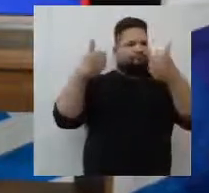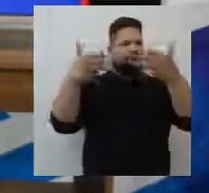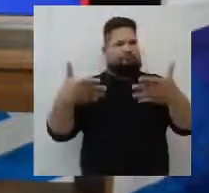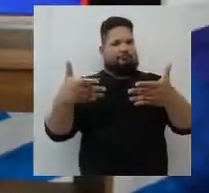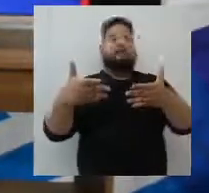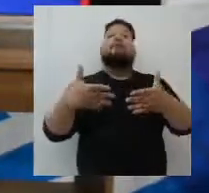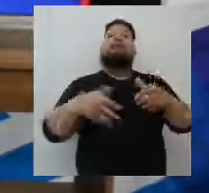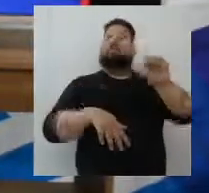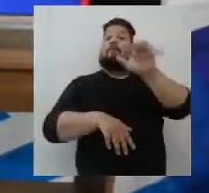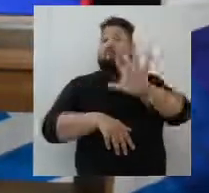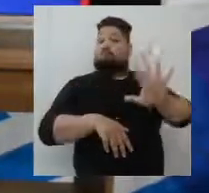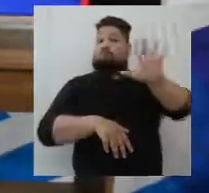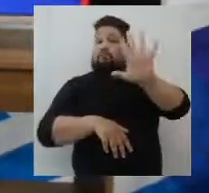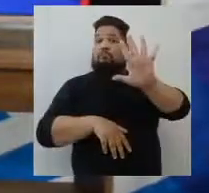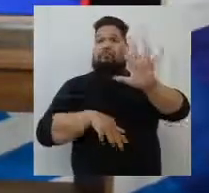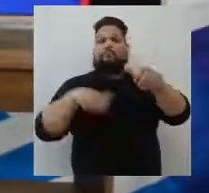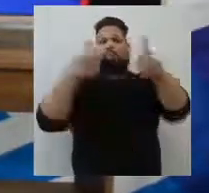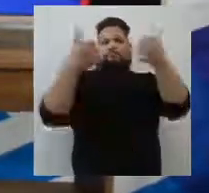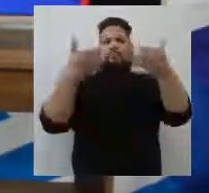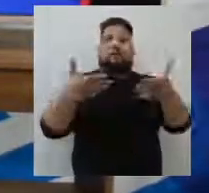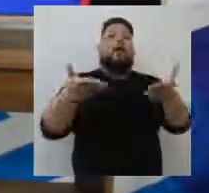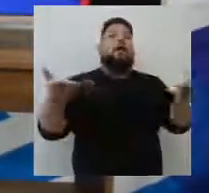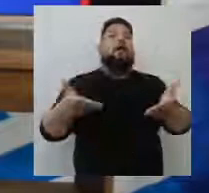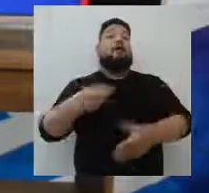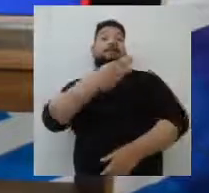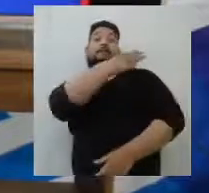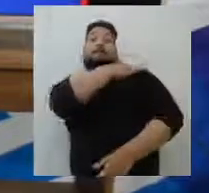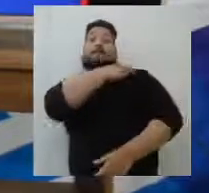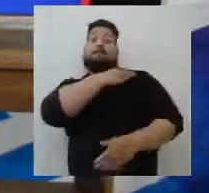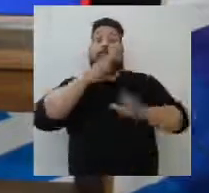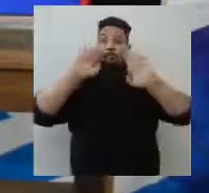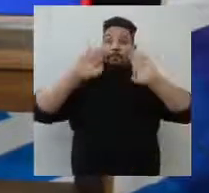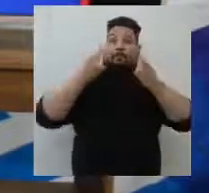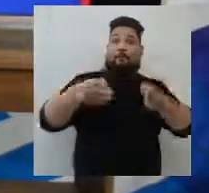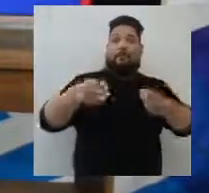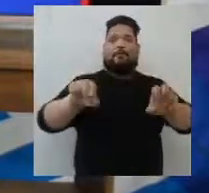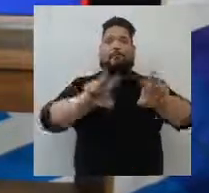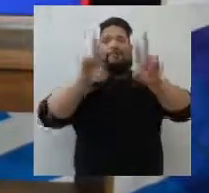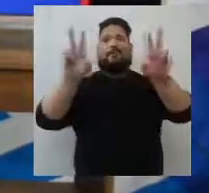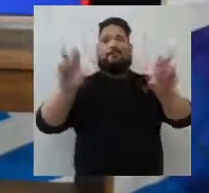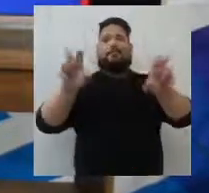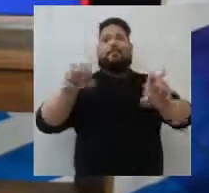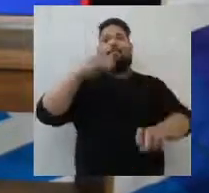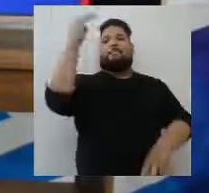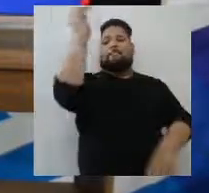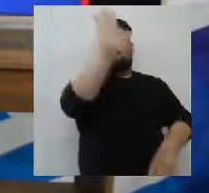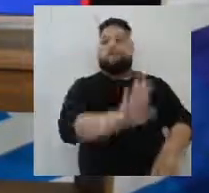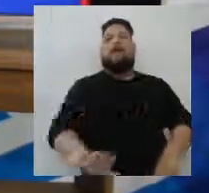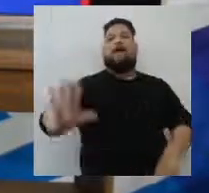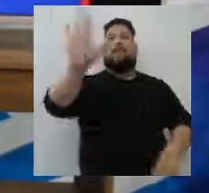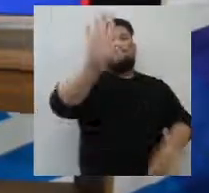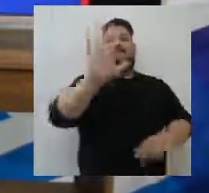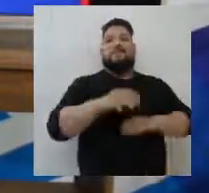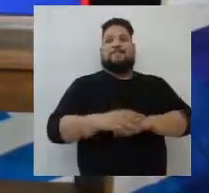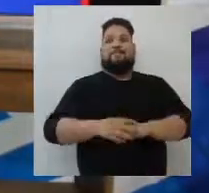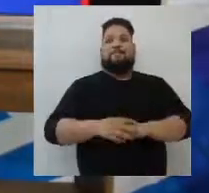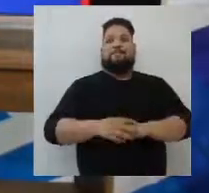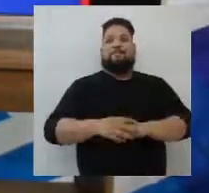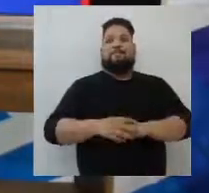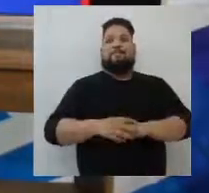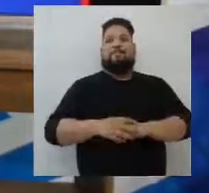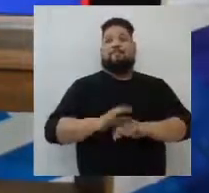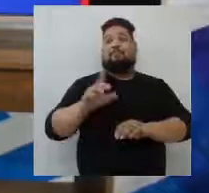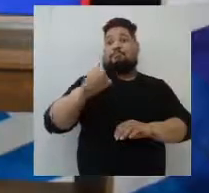hoje sobre a Europa, agora para você do terceiro ano, nós vamos falar um pouquinho de Brasil. Vamos falar um